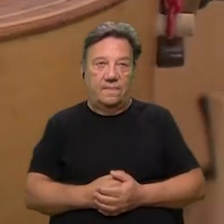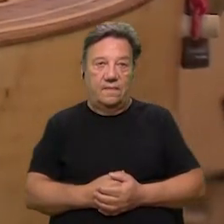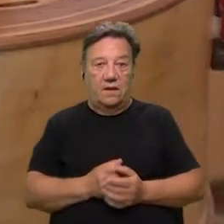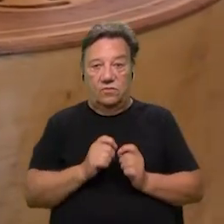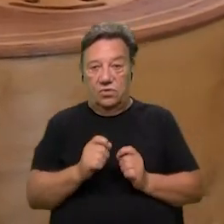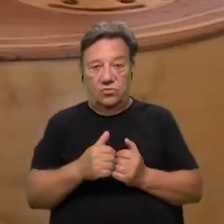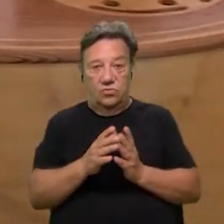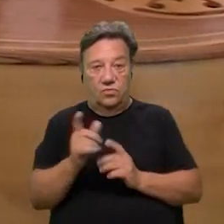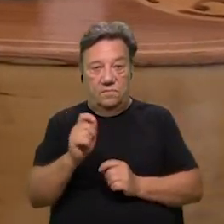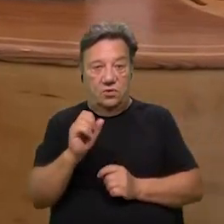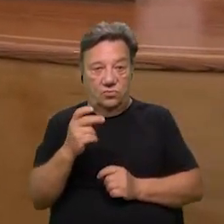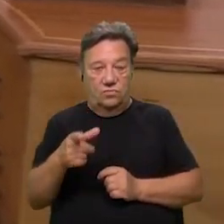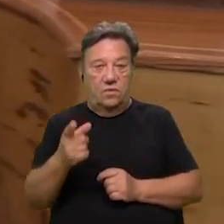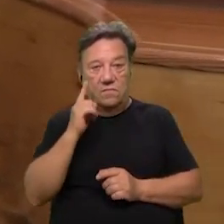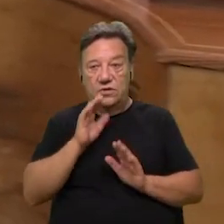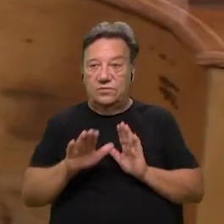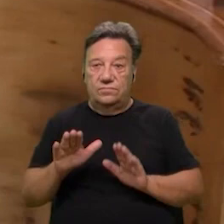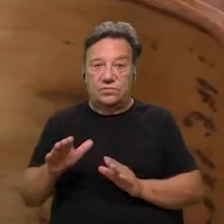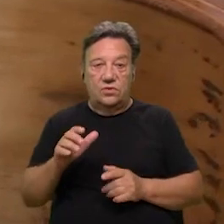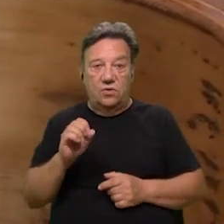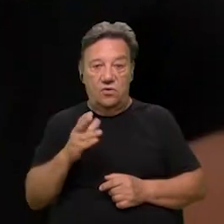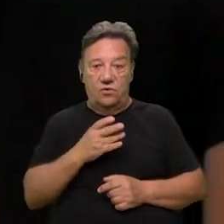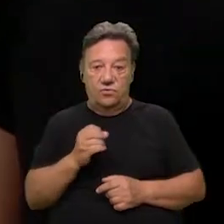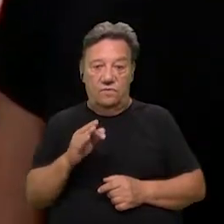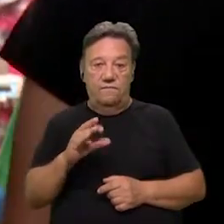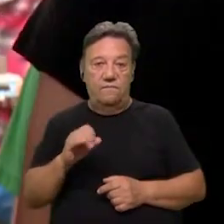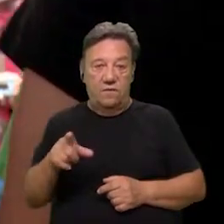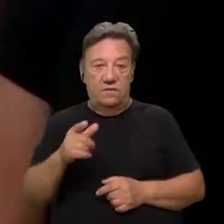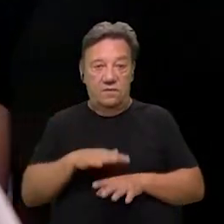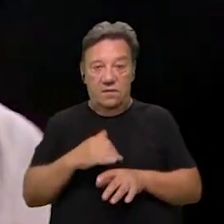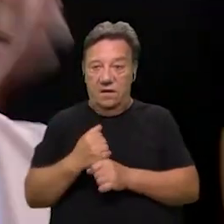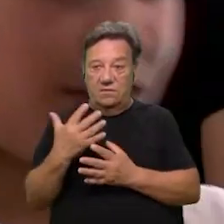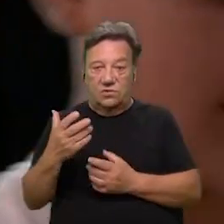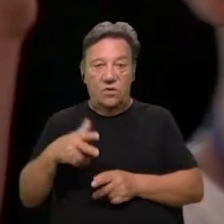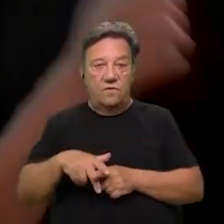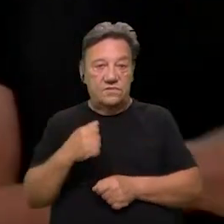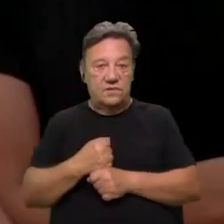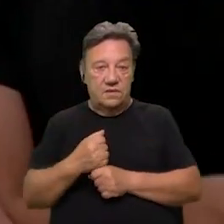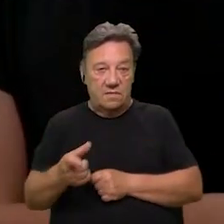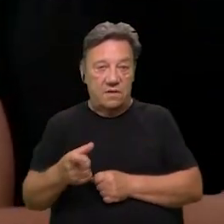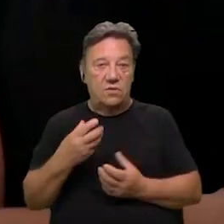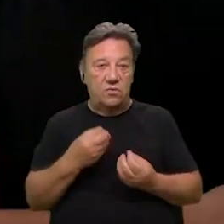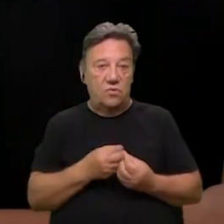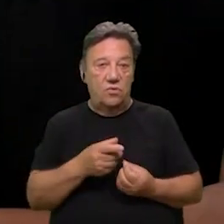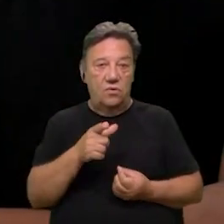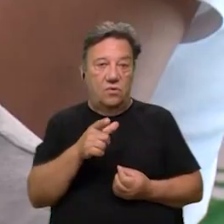Durante todo o mês de outubro, há uma exposição de cordofones destes artesãos e oficinas de trabalho com o